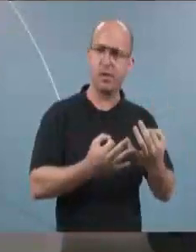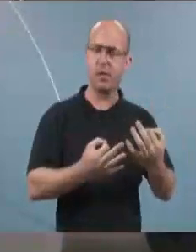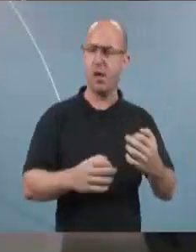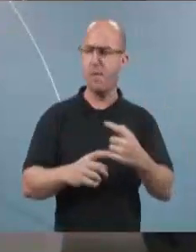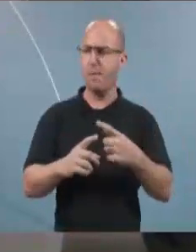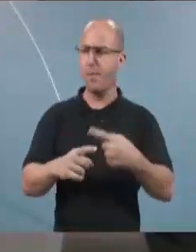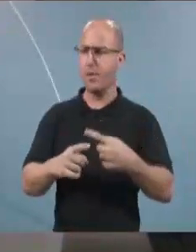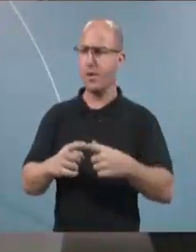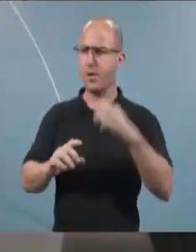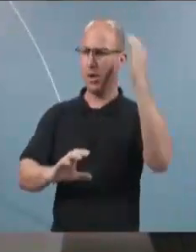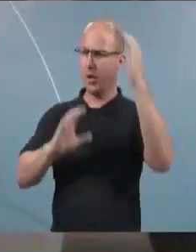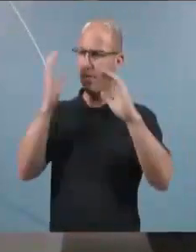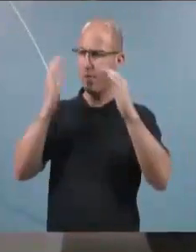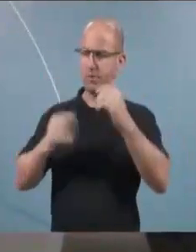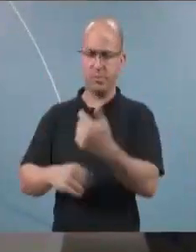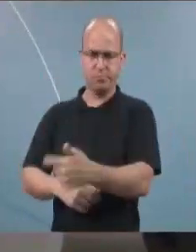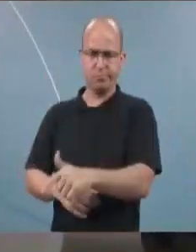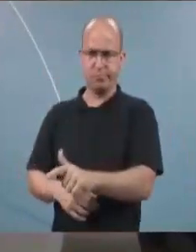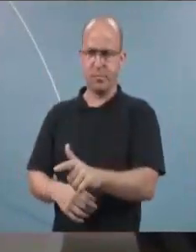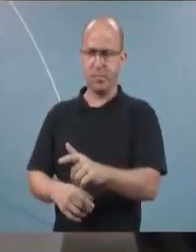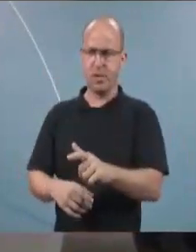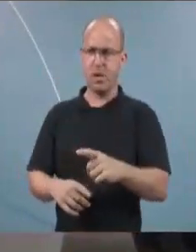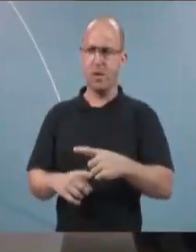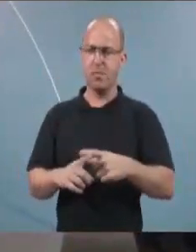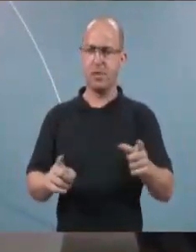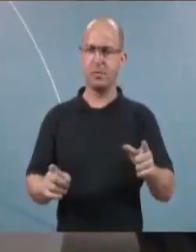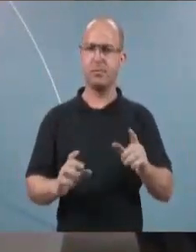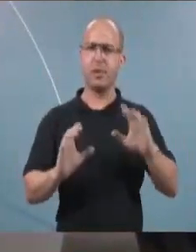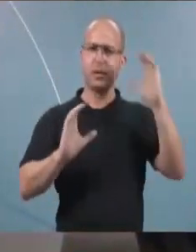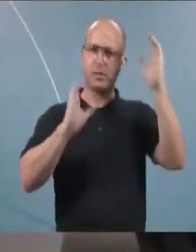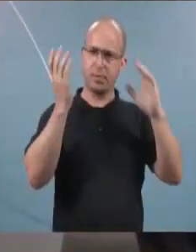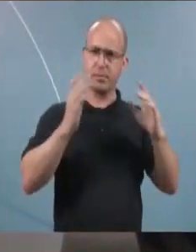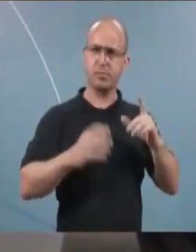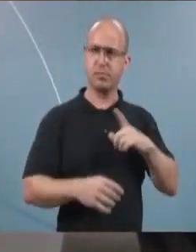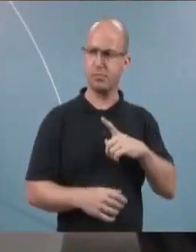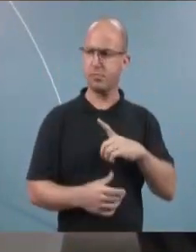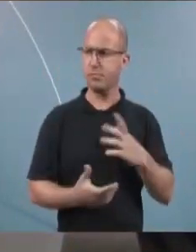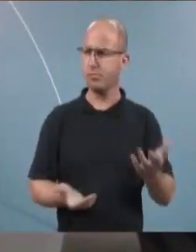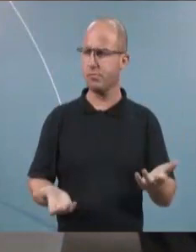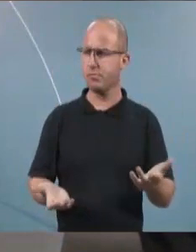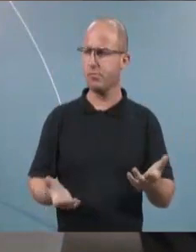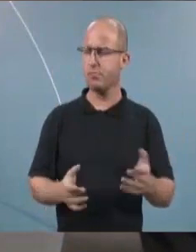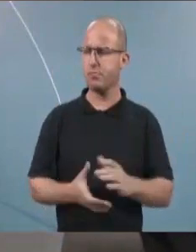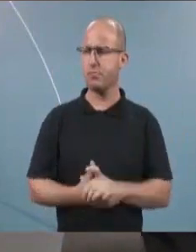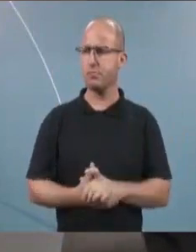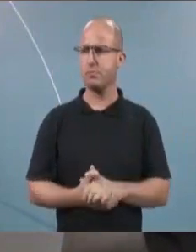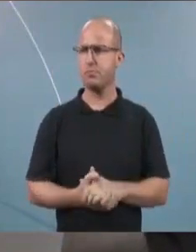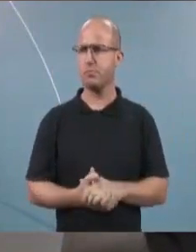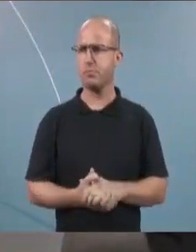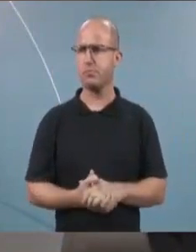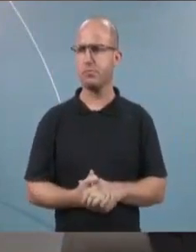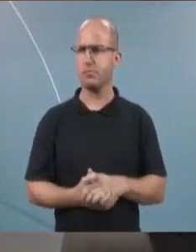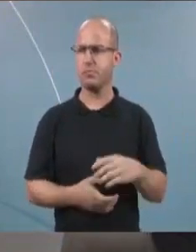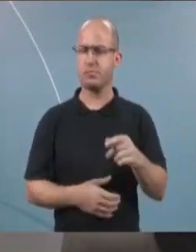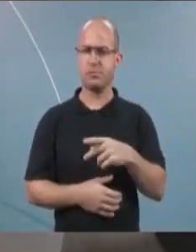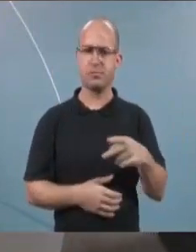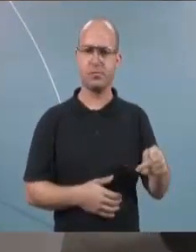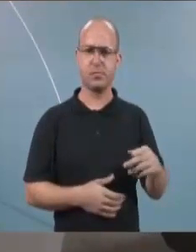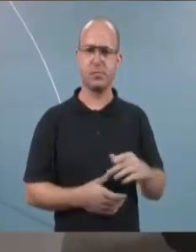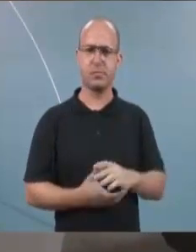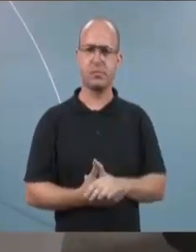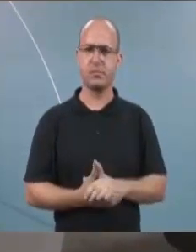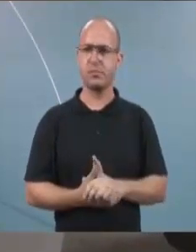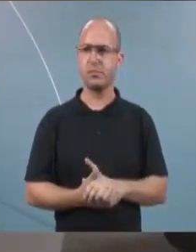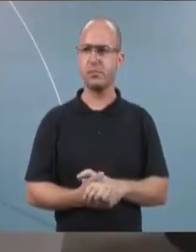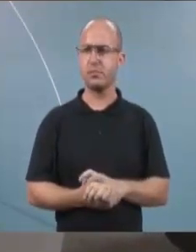Liber não e liberado para carnaval senhor presidente Isso é